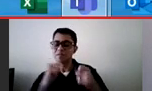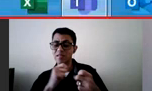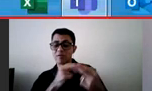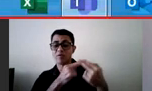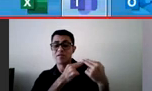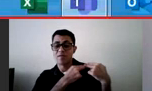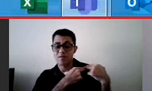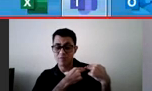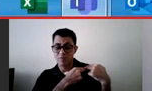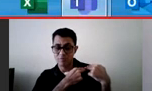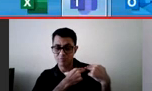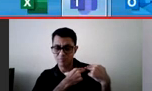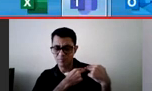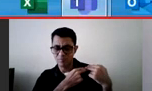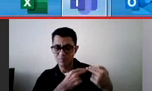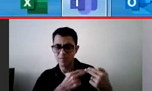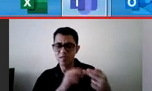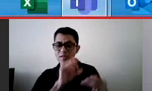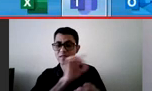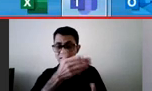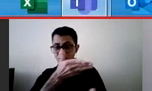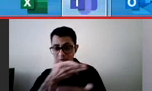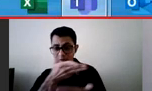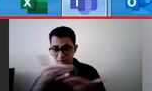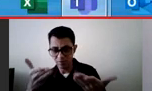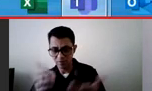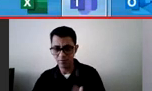do próximo. Pode passar, Alexandre.